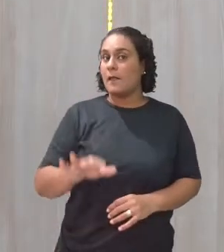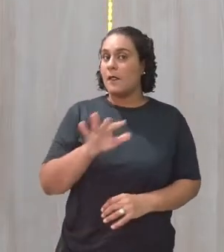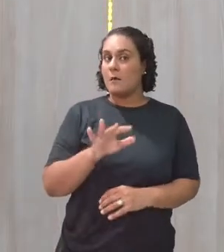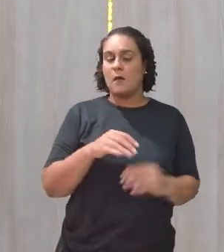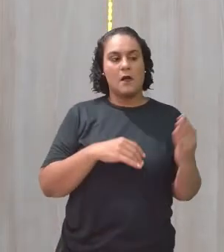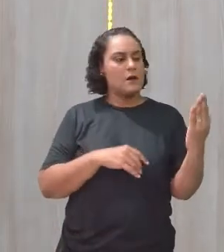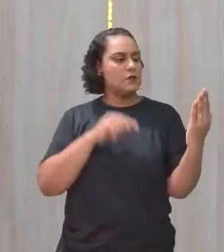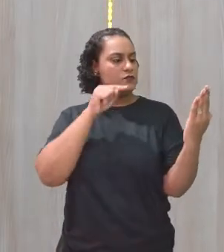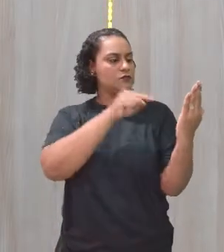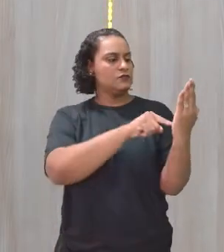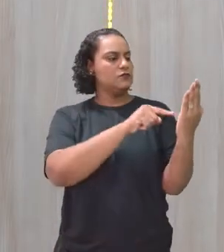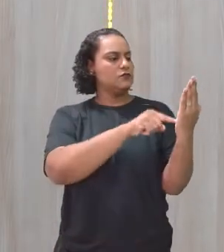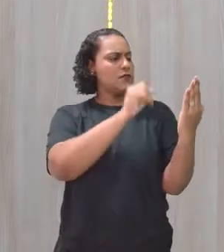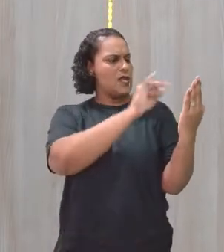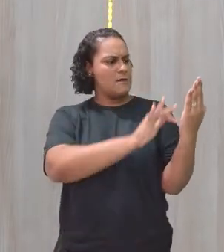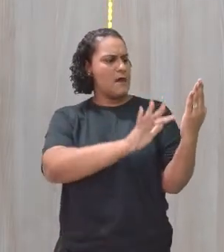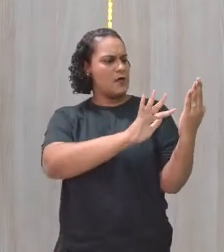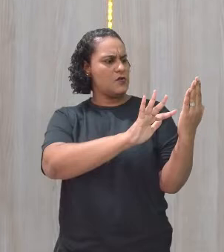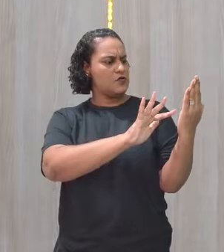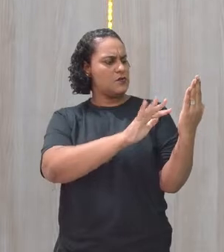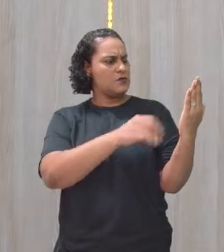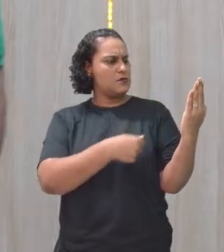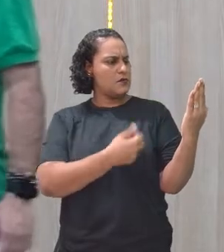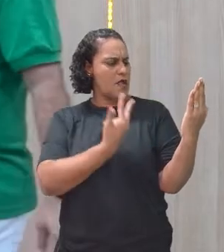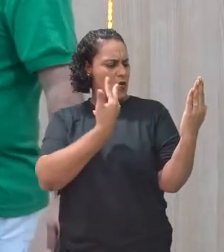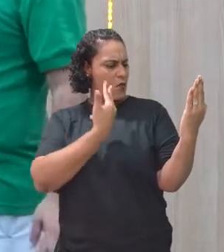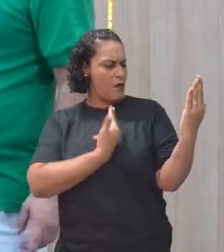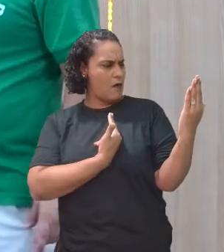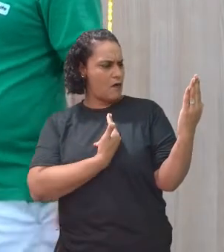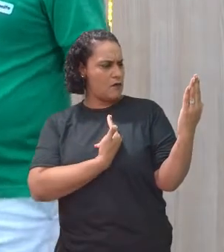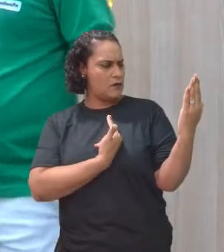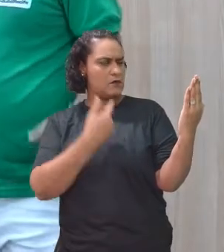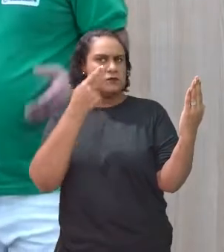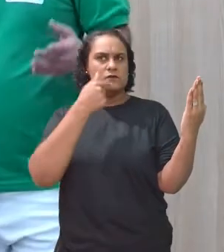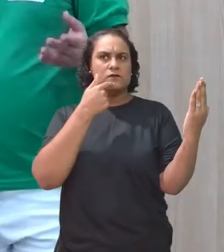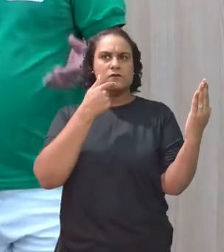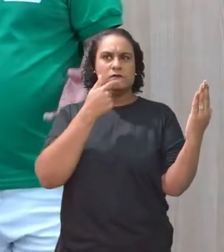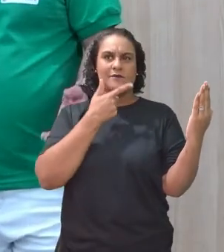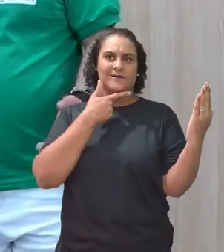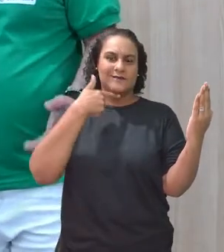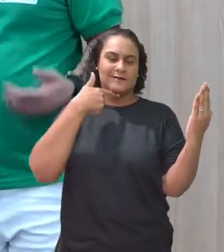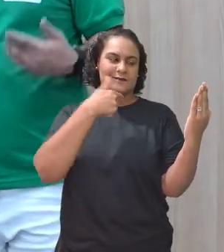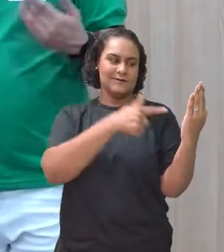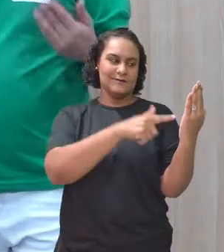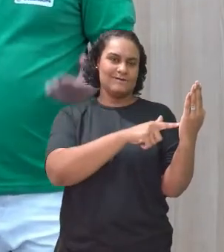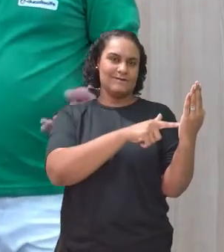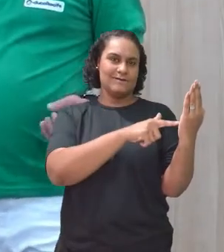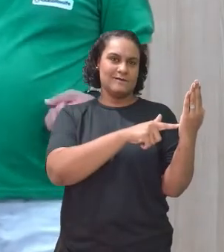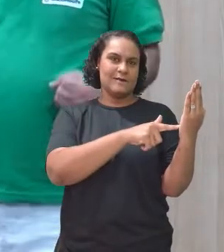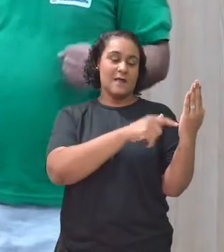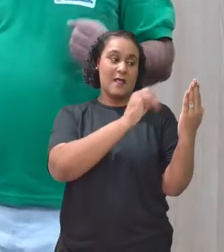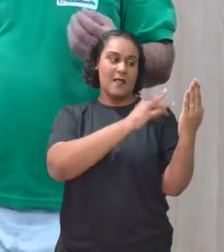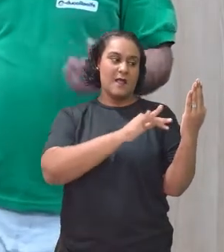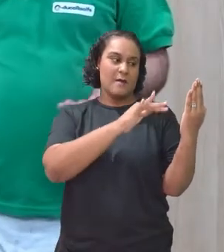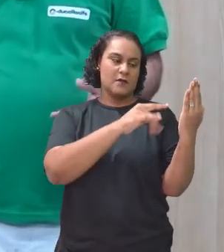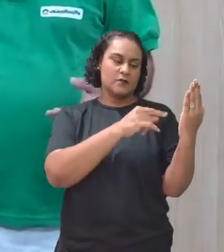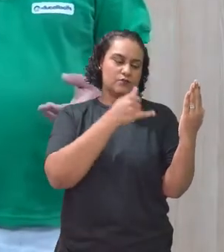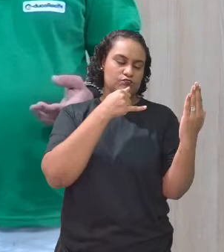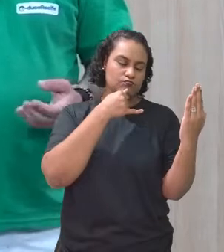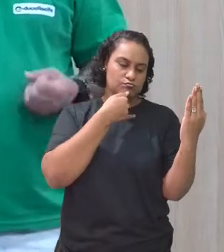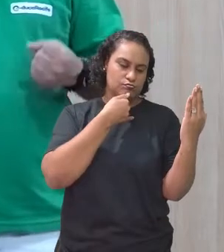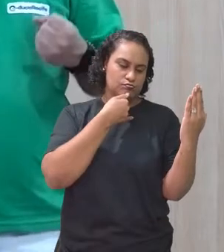espelho é a mesma imagem da mulher. A gente percebe pela imagem que não,